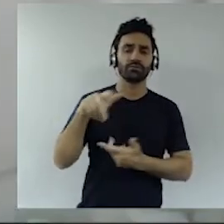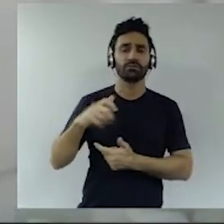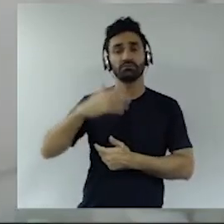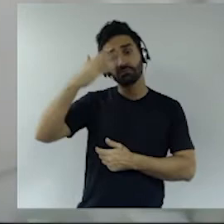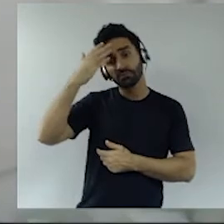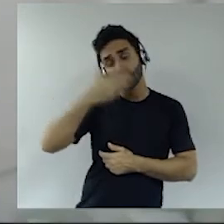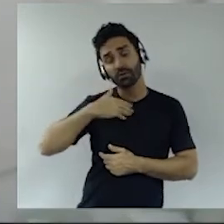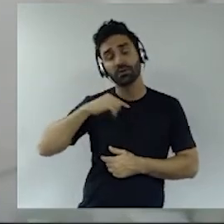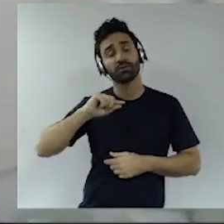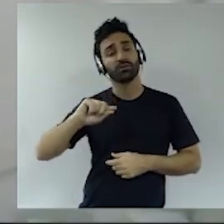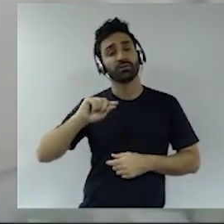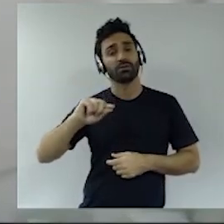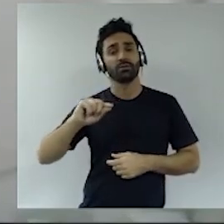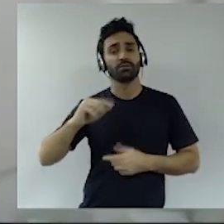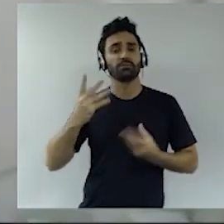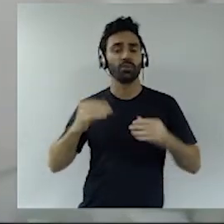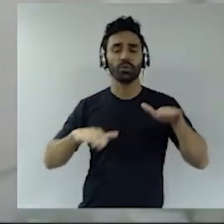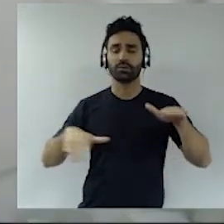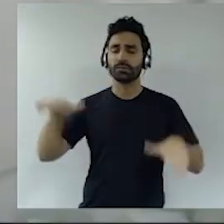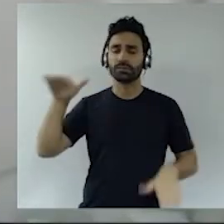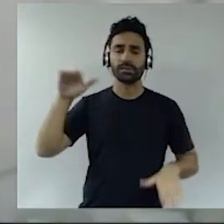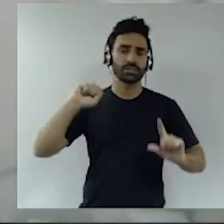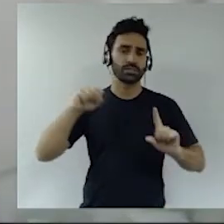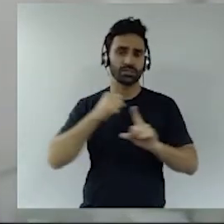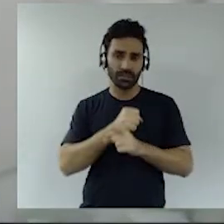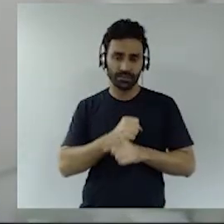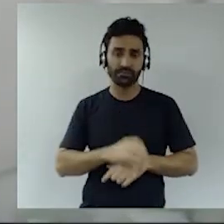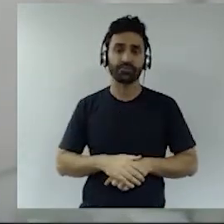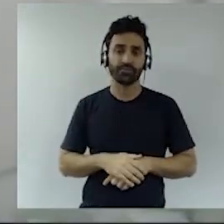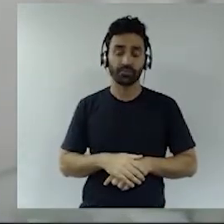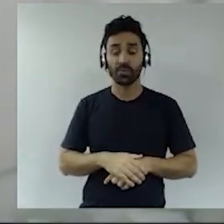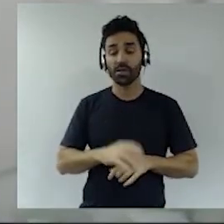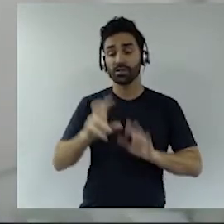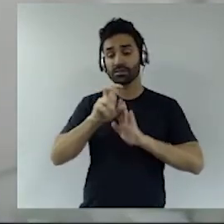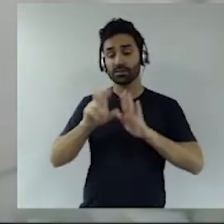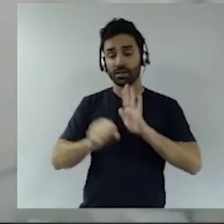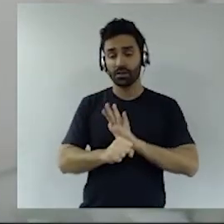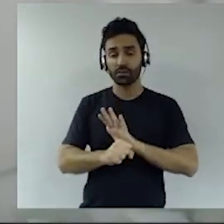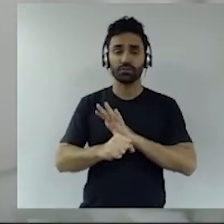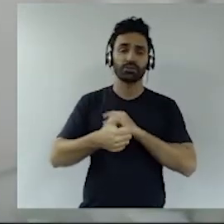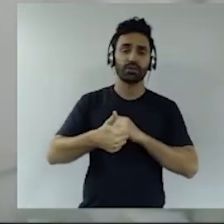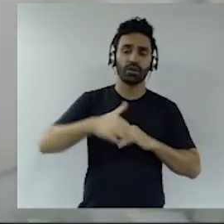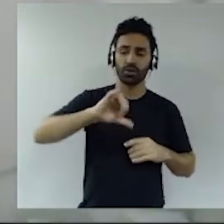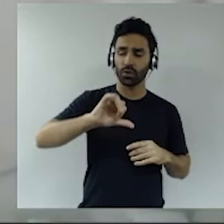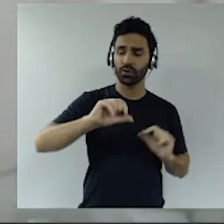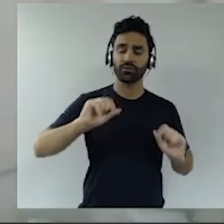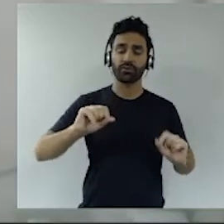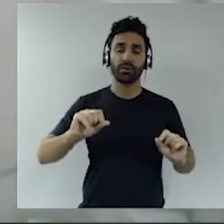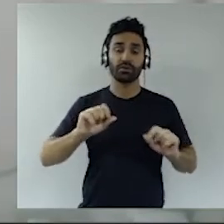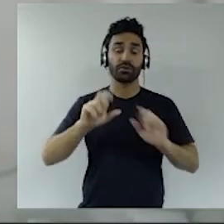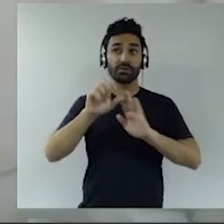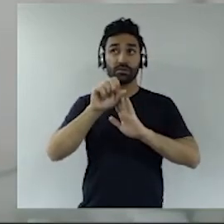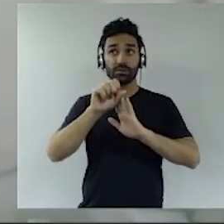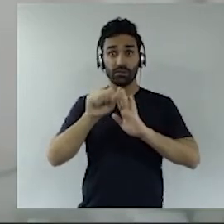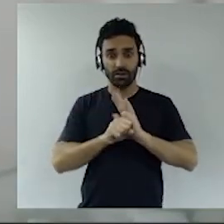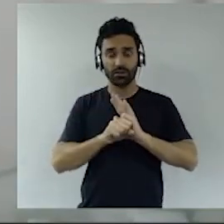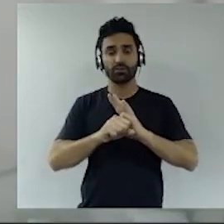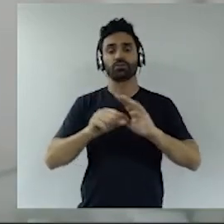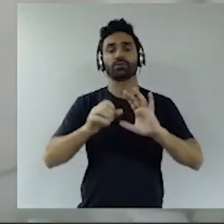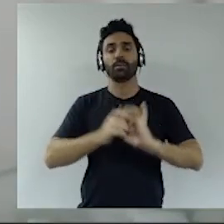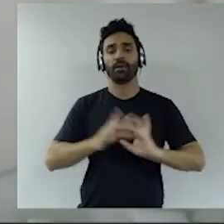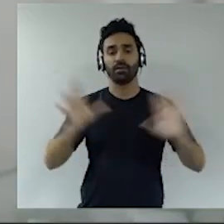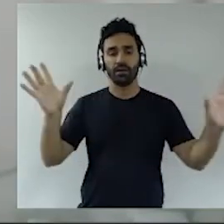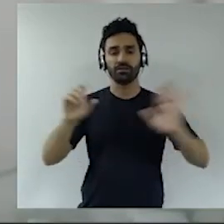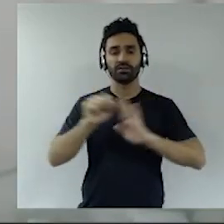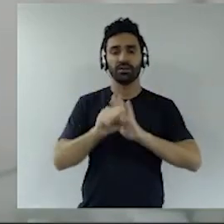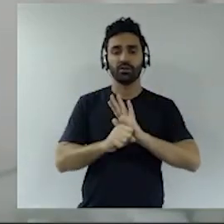evidenciando que as desigualdades sociais. Dizem que o século XIX foi o século da liberdade, o século XX